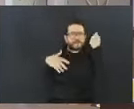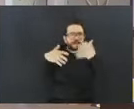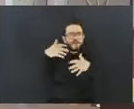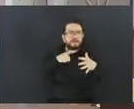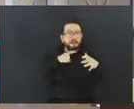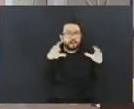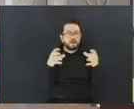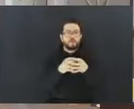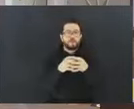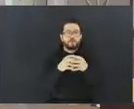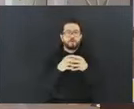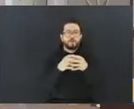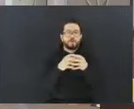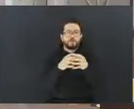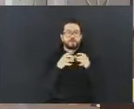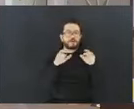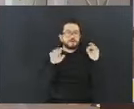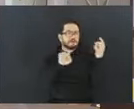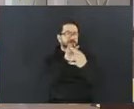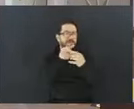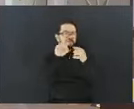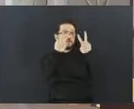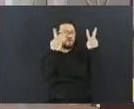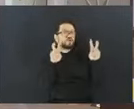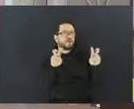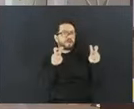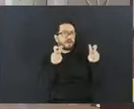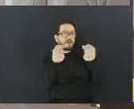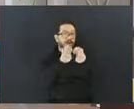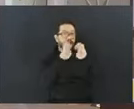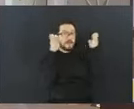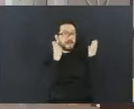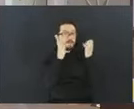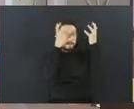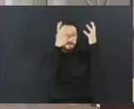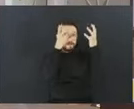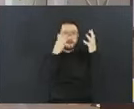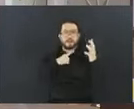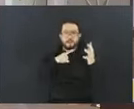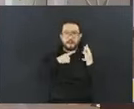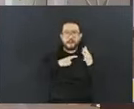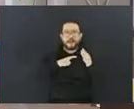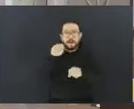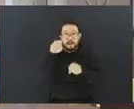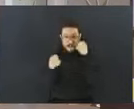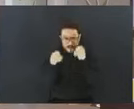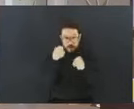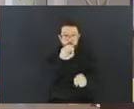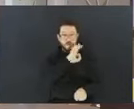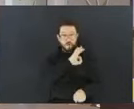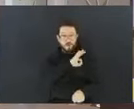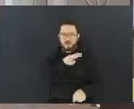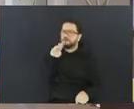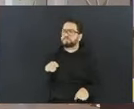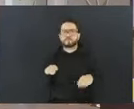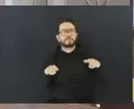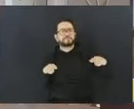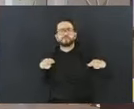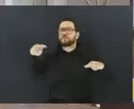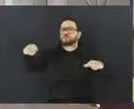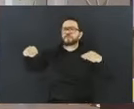São viaturas que estão sendo postadas ao longo ali da área central, na 15, nas Marechais, né? Enfim, em toda a área